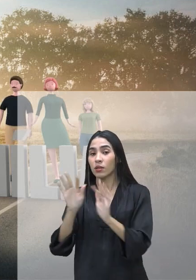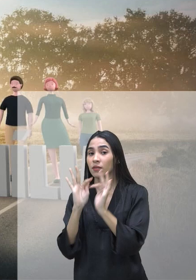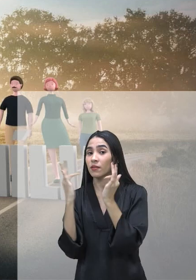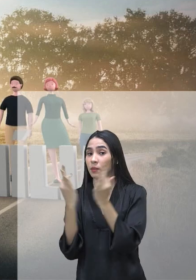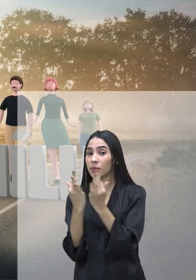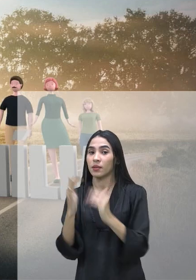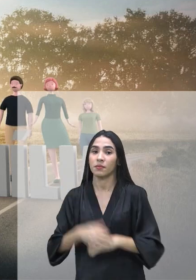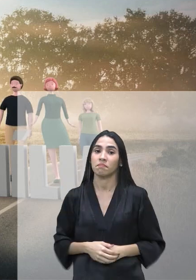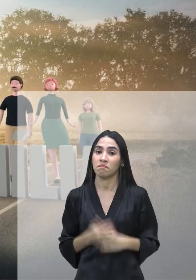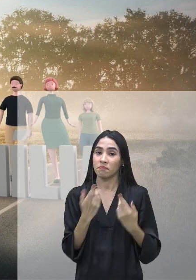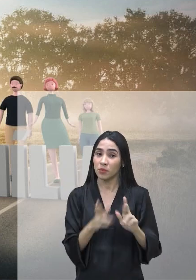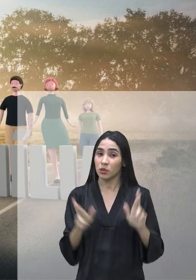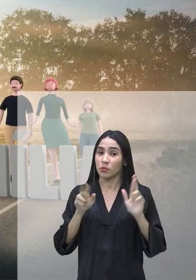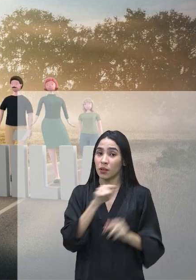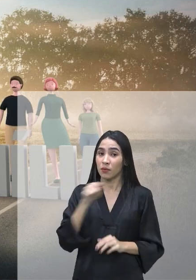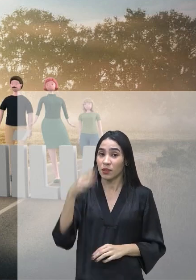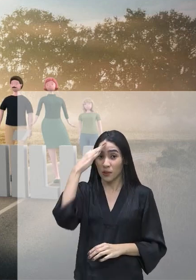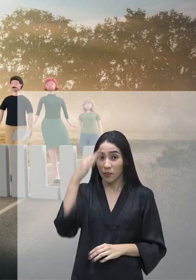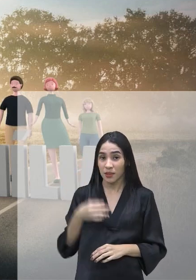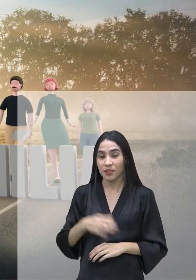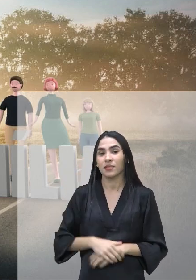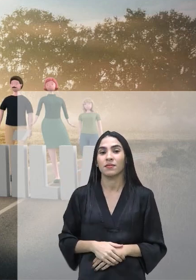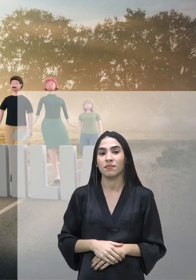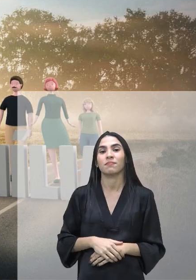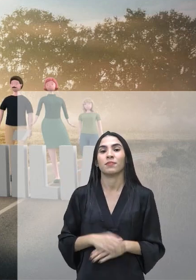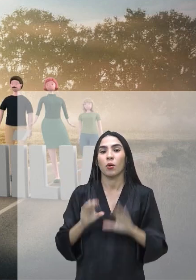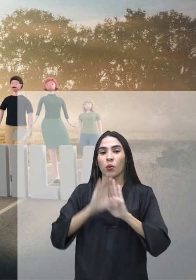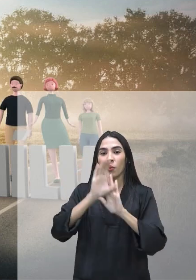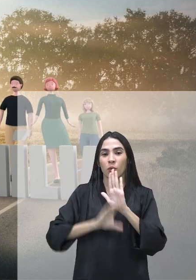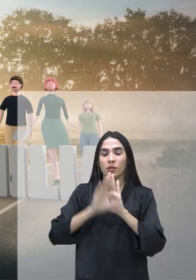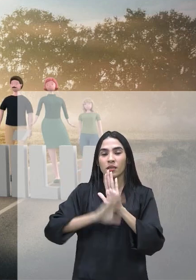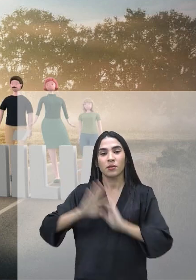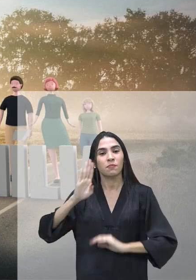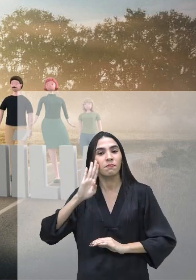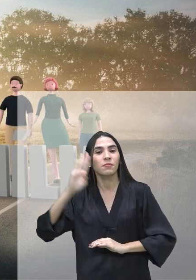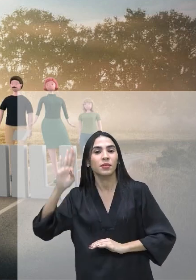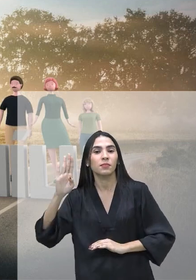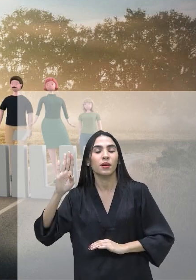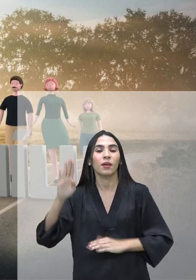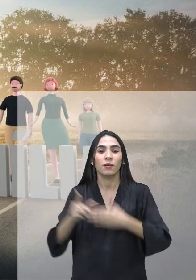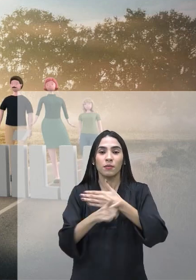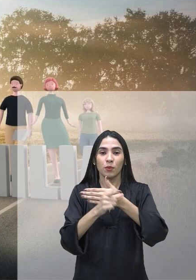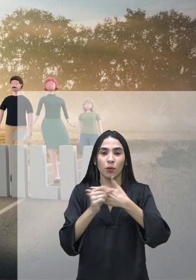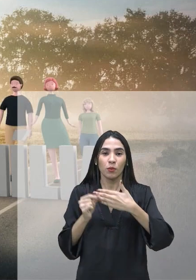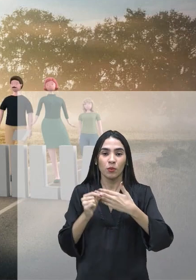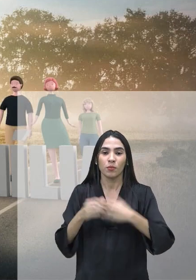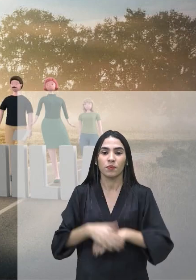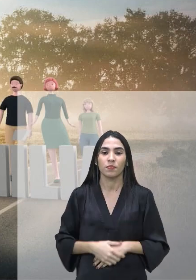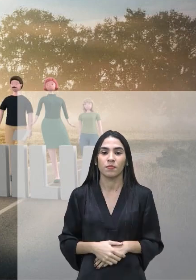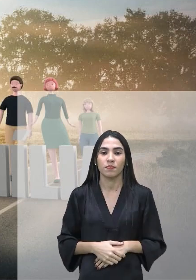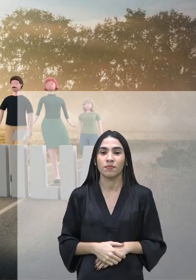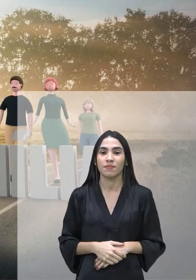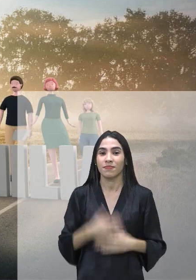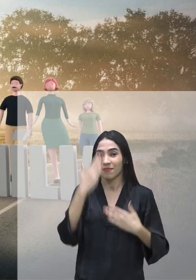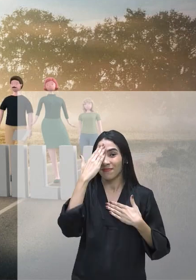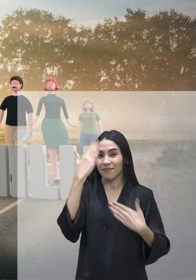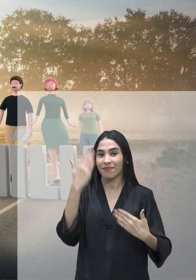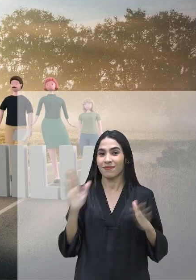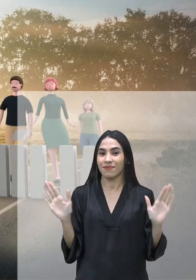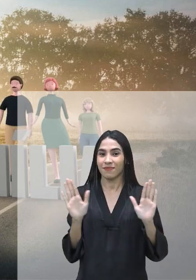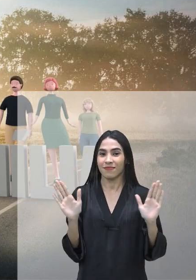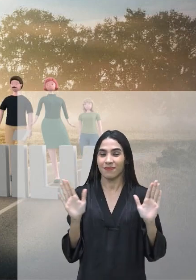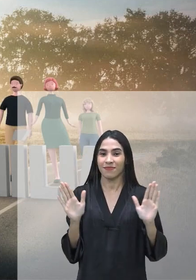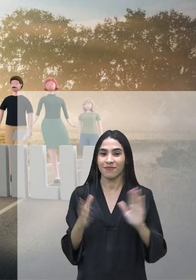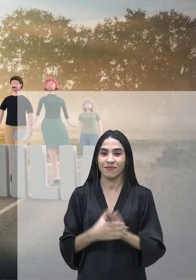família. Espero que tenham compreendido esses conceitos principais em Pierre Bourdieu. Muito obrigado